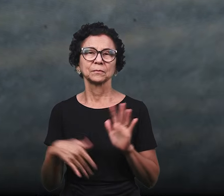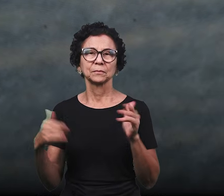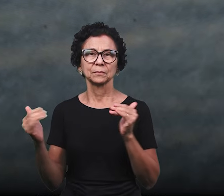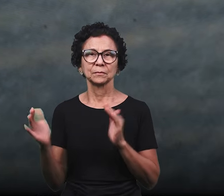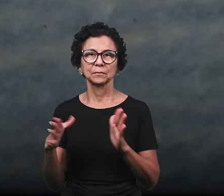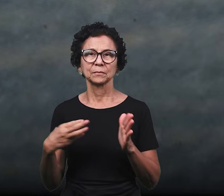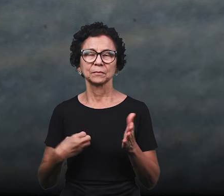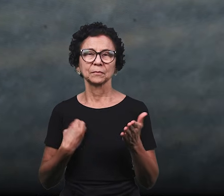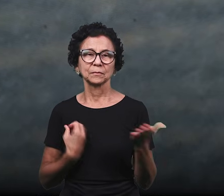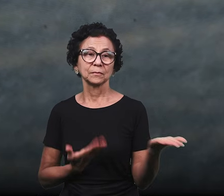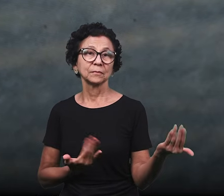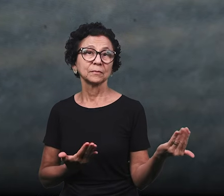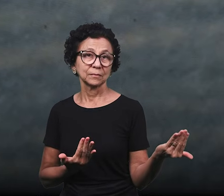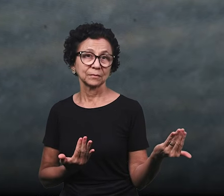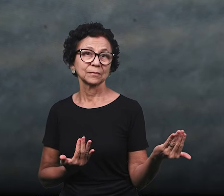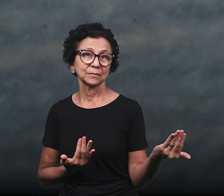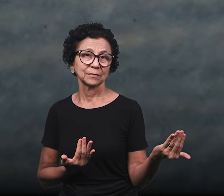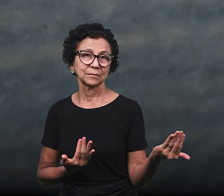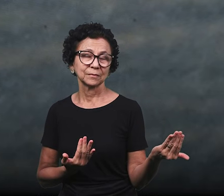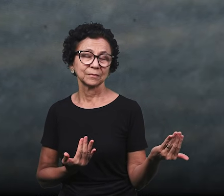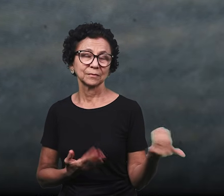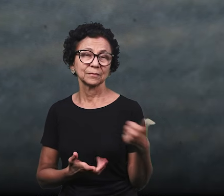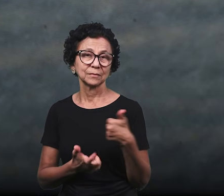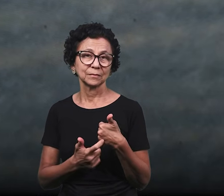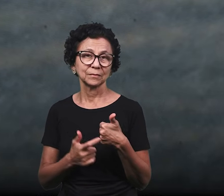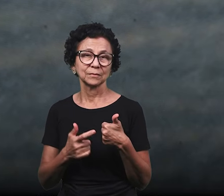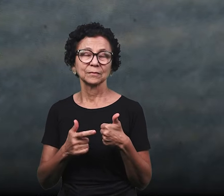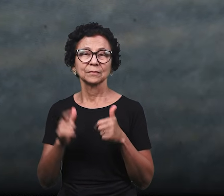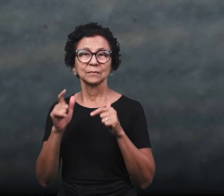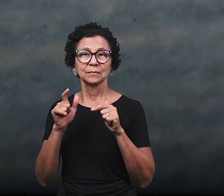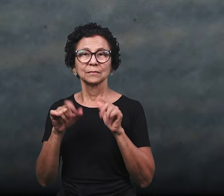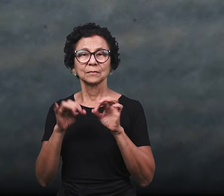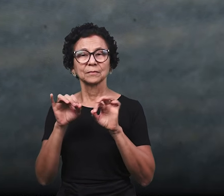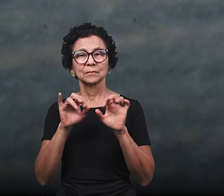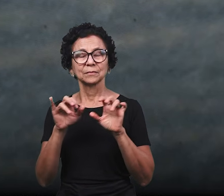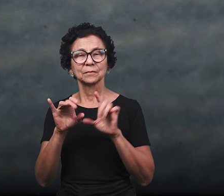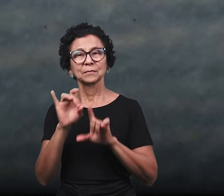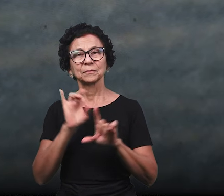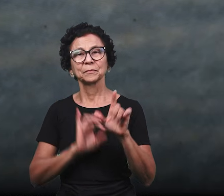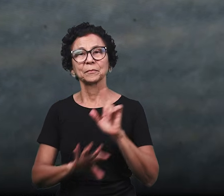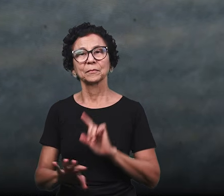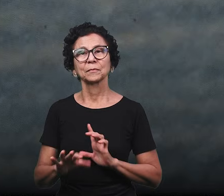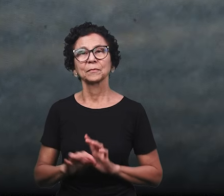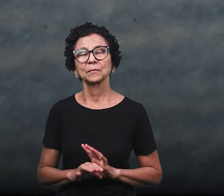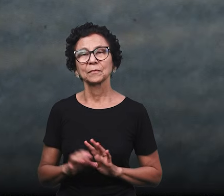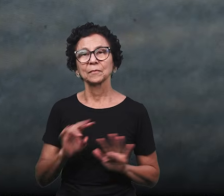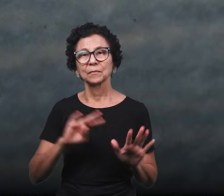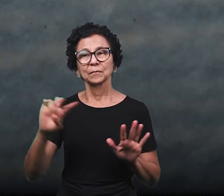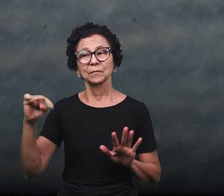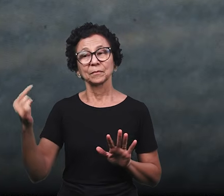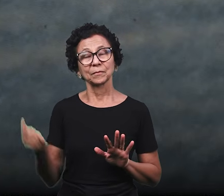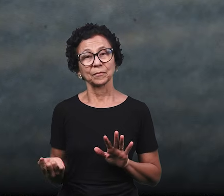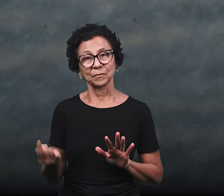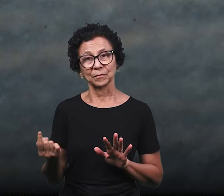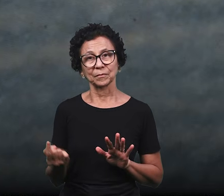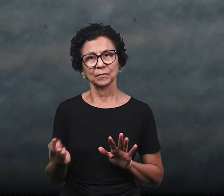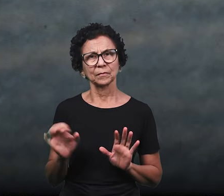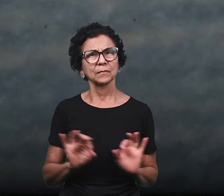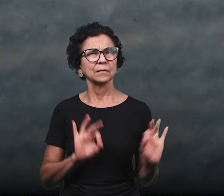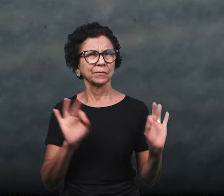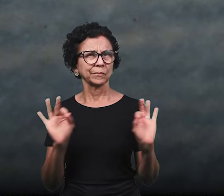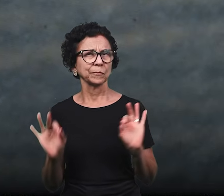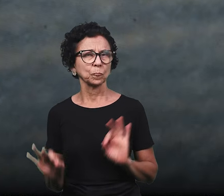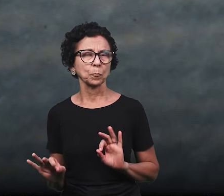Os Dias da Minha Mocidade. Você sabe, curta, comente, compartilhe. E se Deus quiser, na semana que vem a gente está de volta. Se você está nos